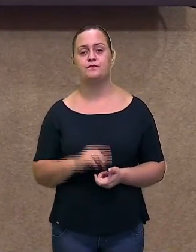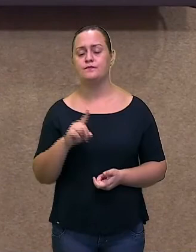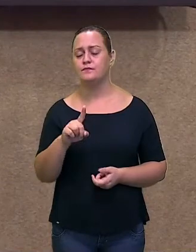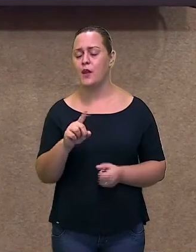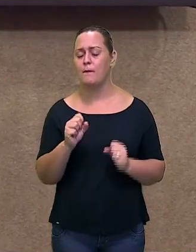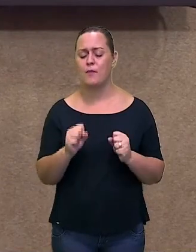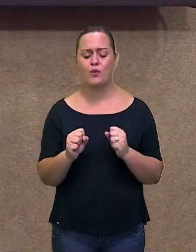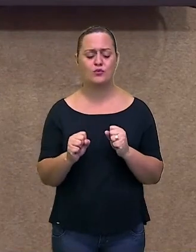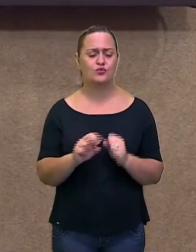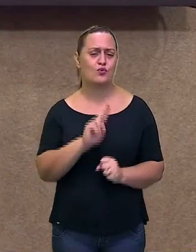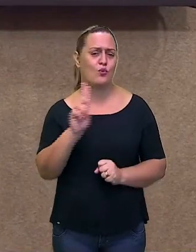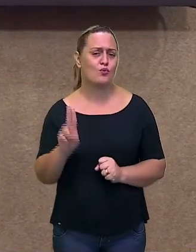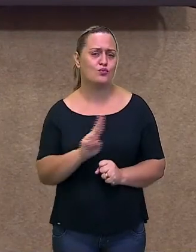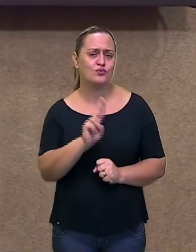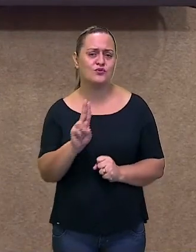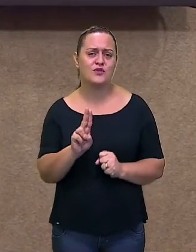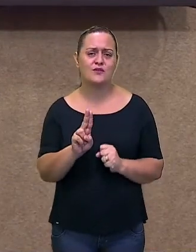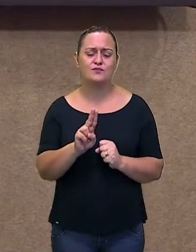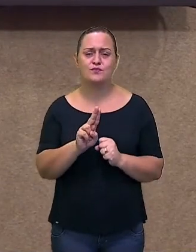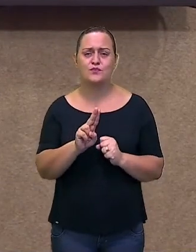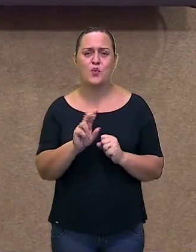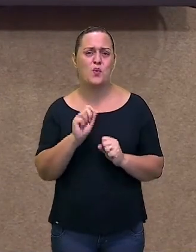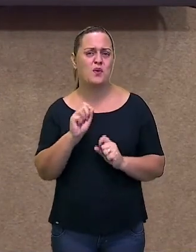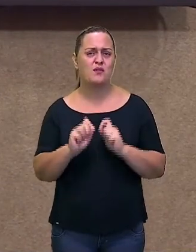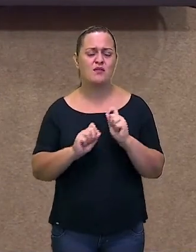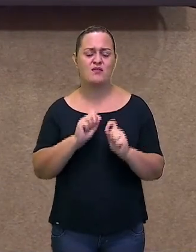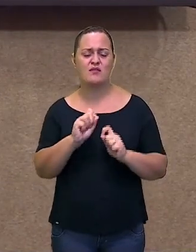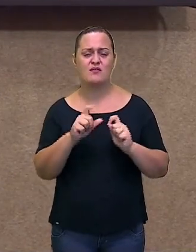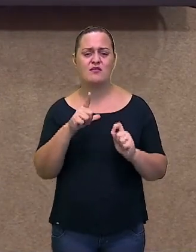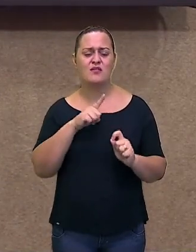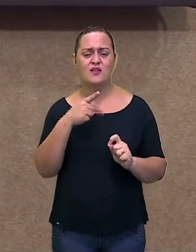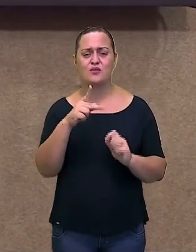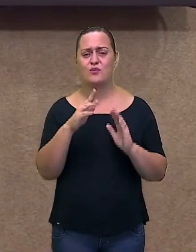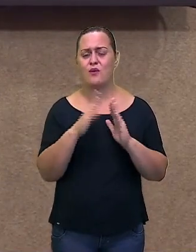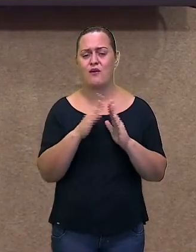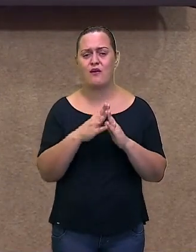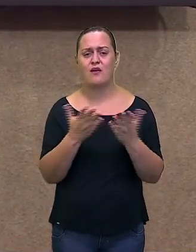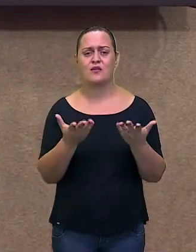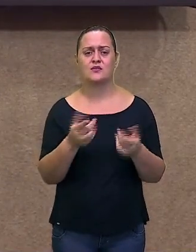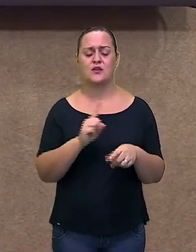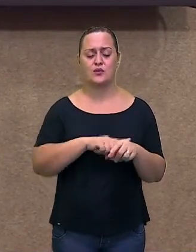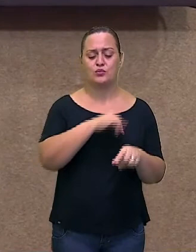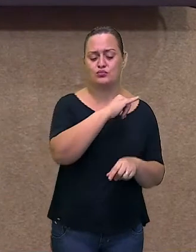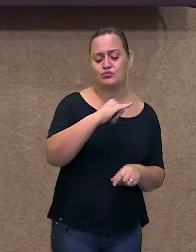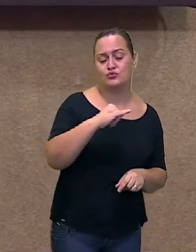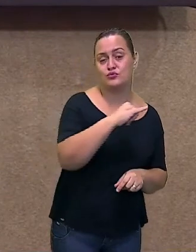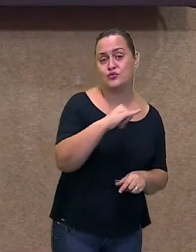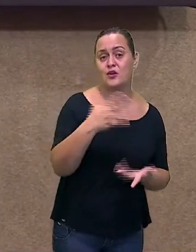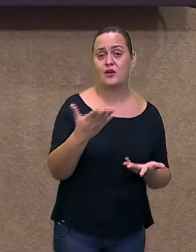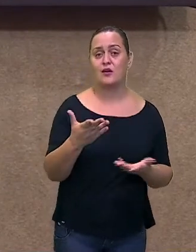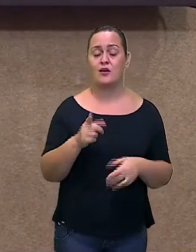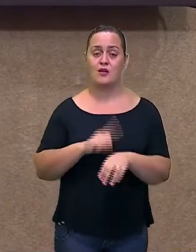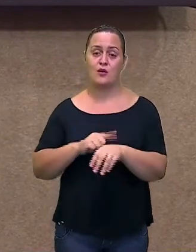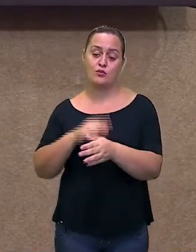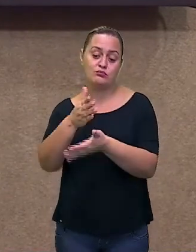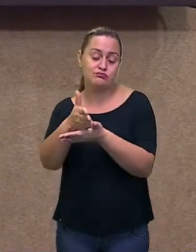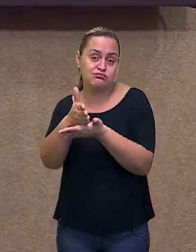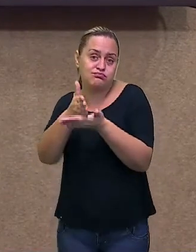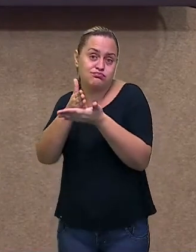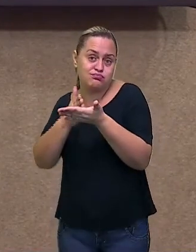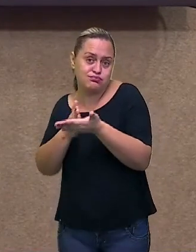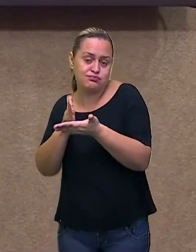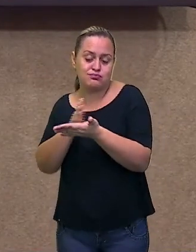utilizar vários recursos na hora de fazer a subtração na hora de fazer a repartir os valores